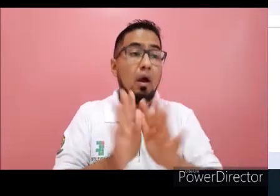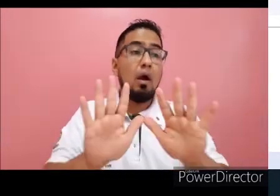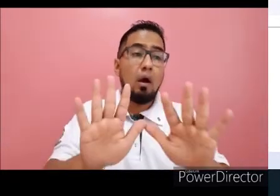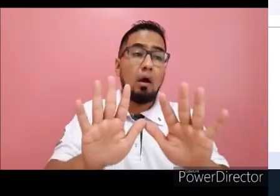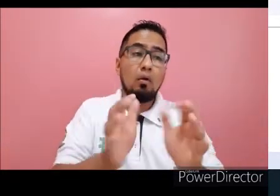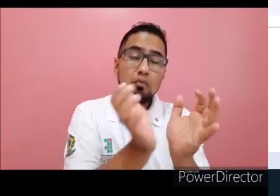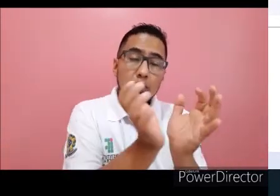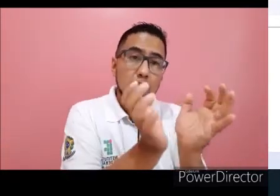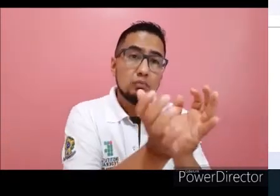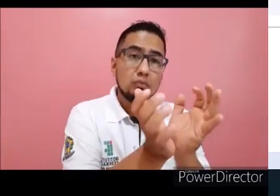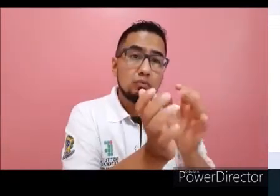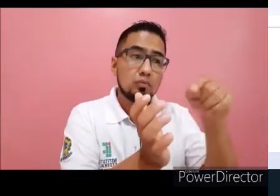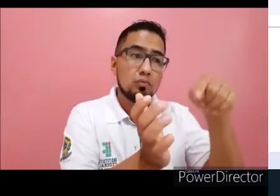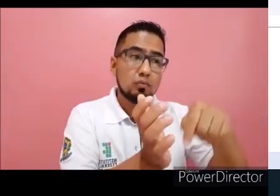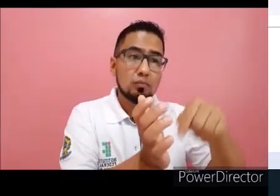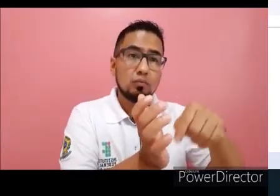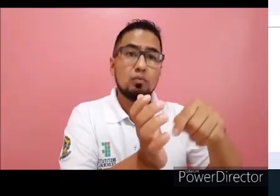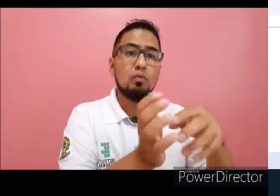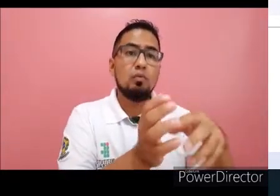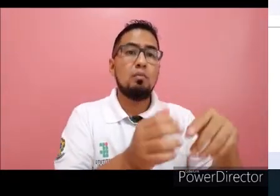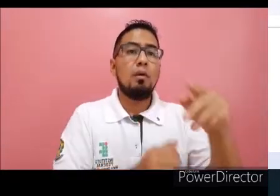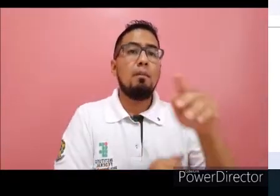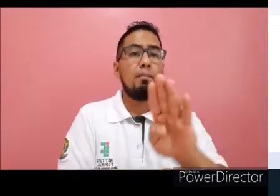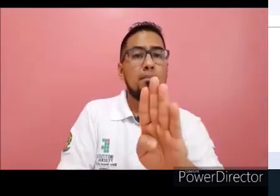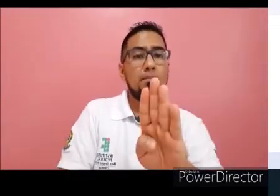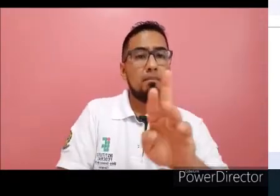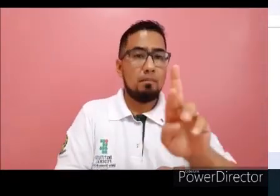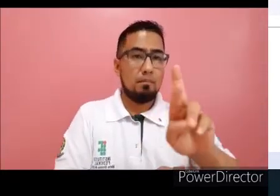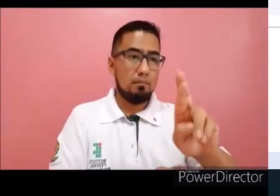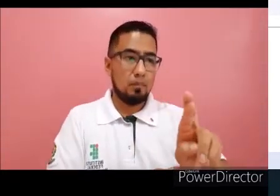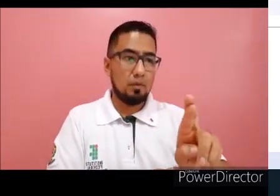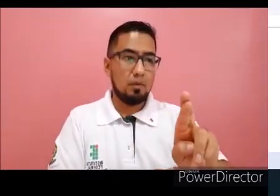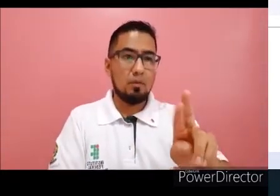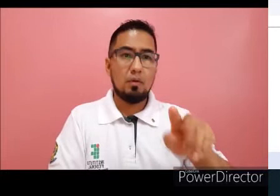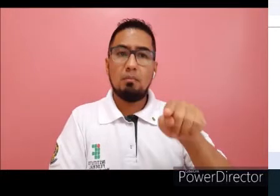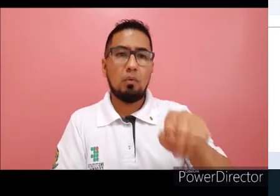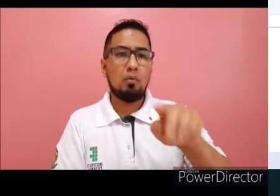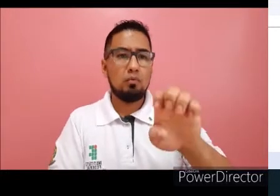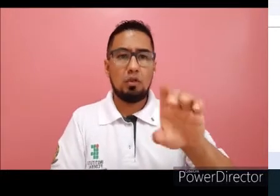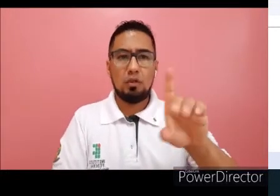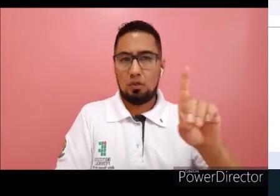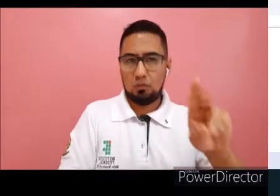Então, antes disso, eu falo assim, olha, cara, essa classe vai ficar dentro do meu pacote